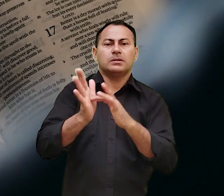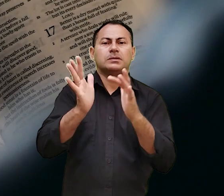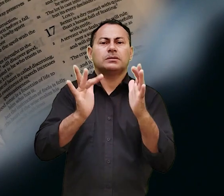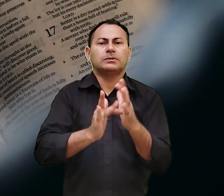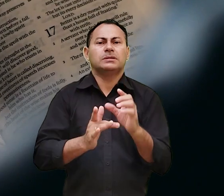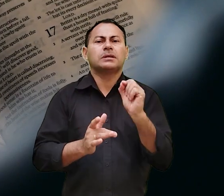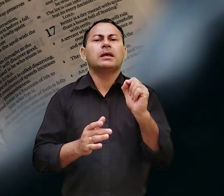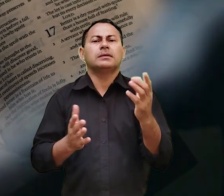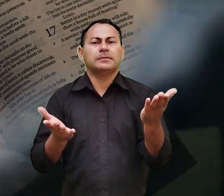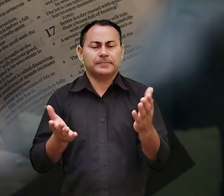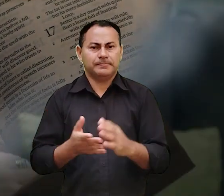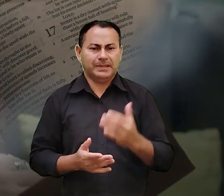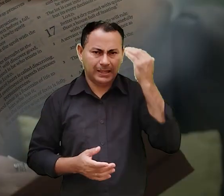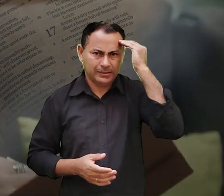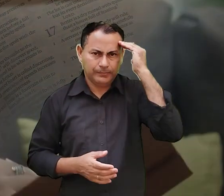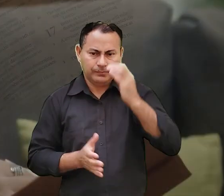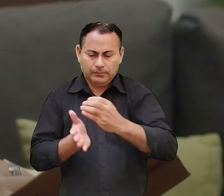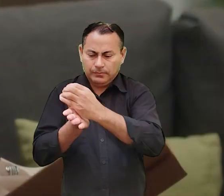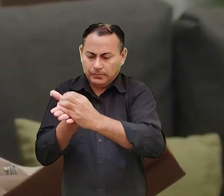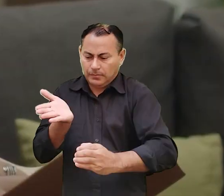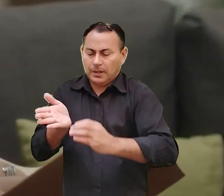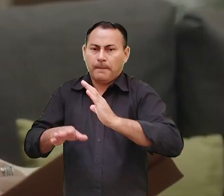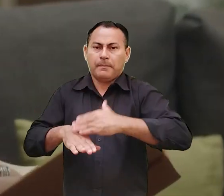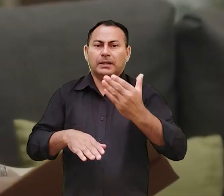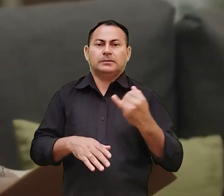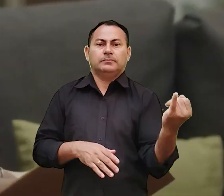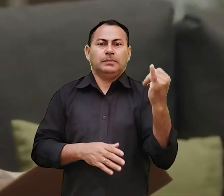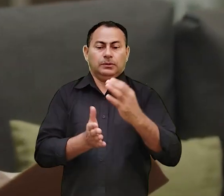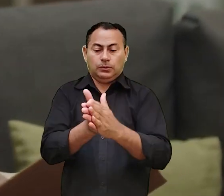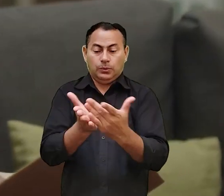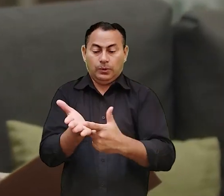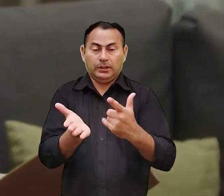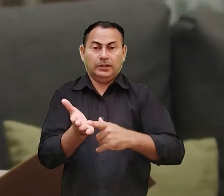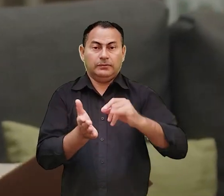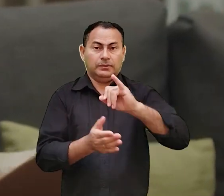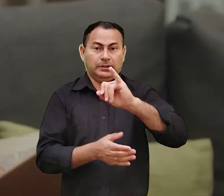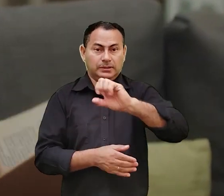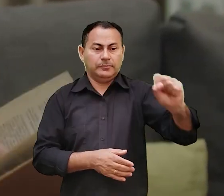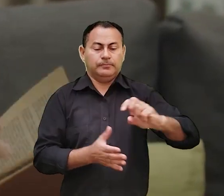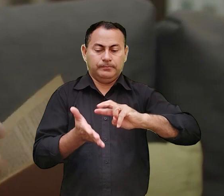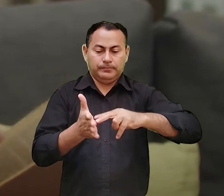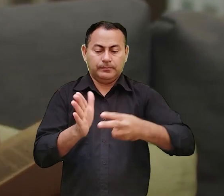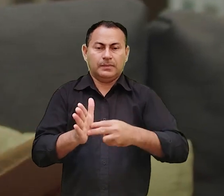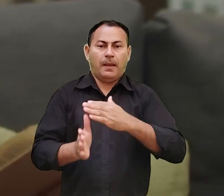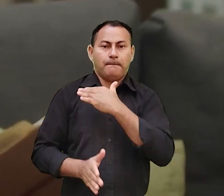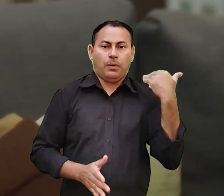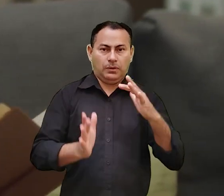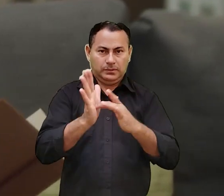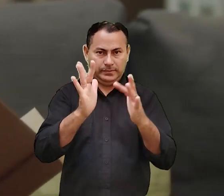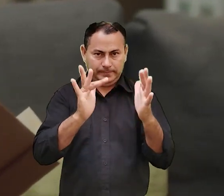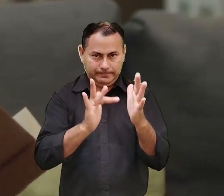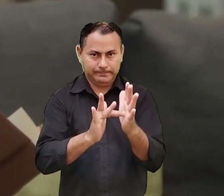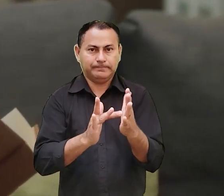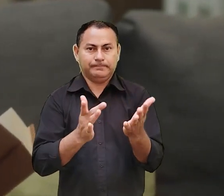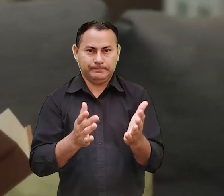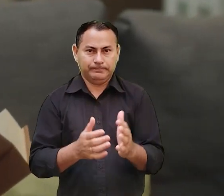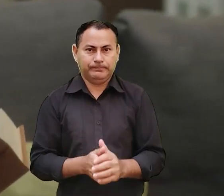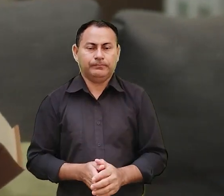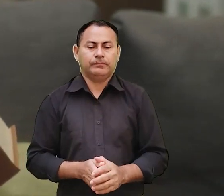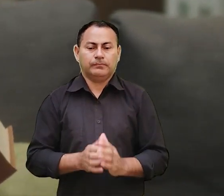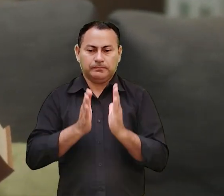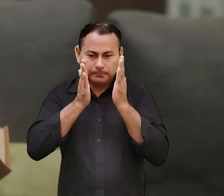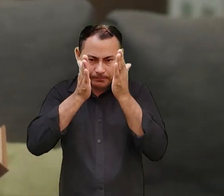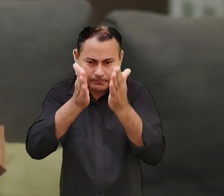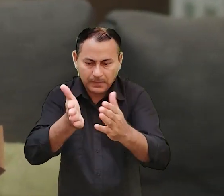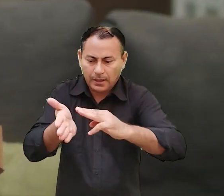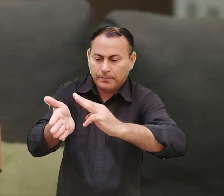morte de Jesus? O capítulo mais importante do livro de Isaías fala sobre o significado da morte de Jesus Cristo.